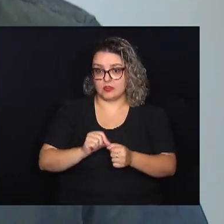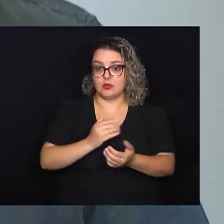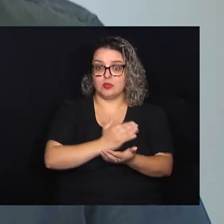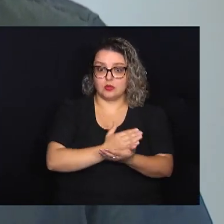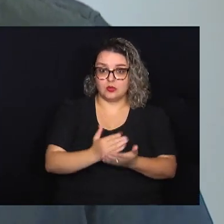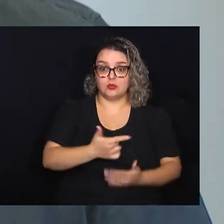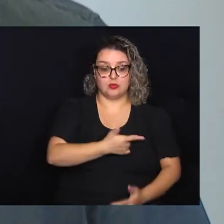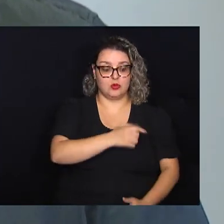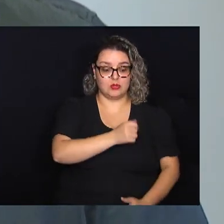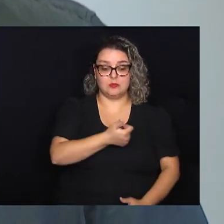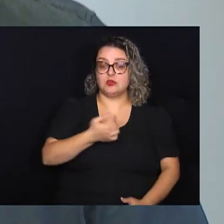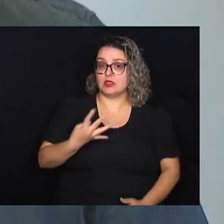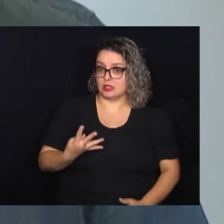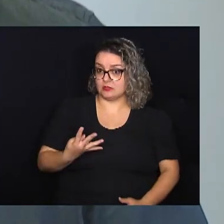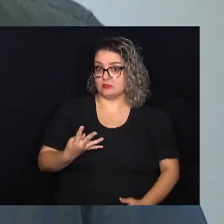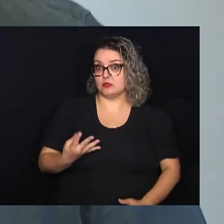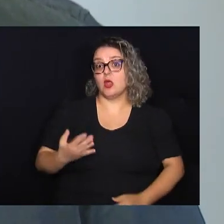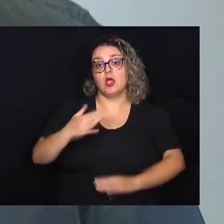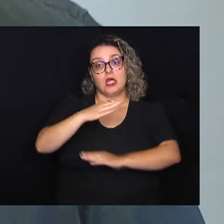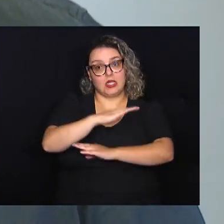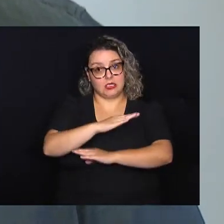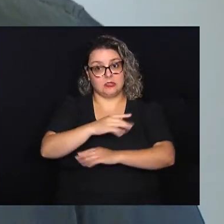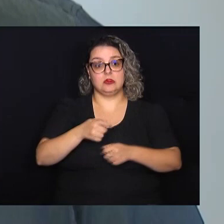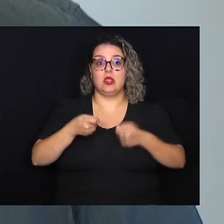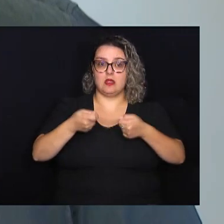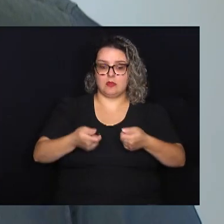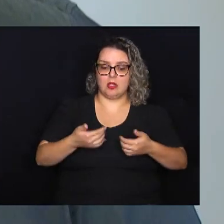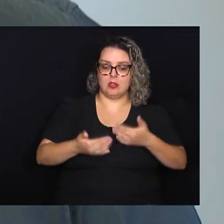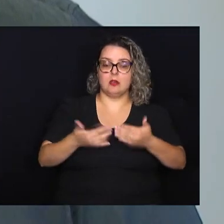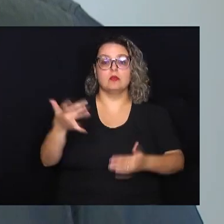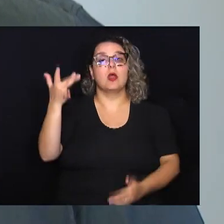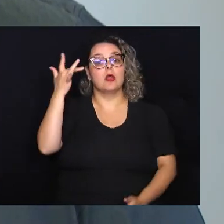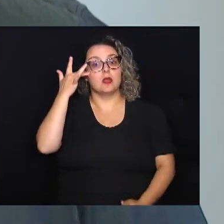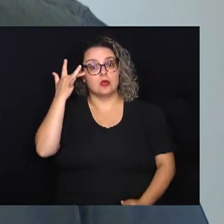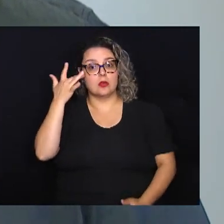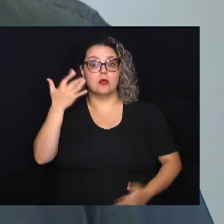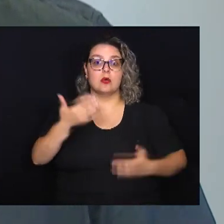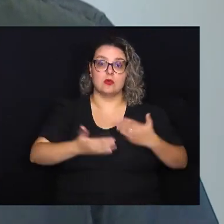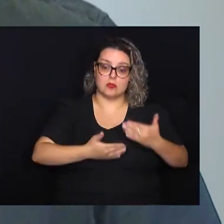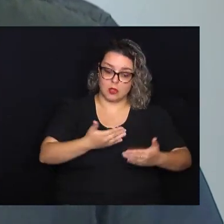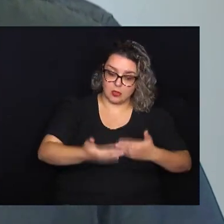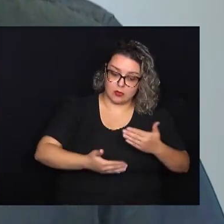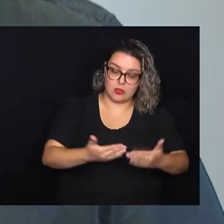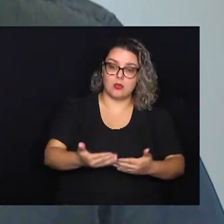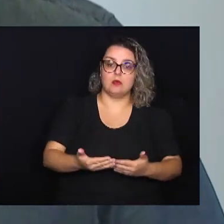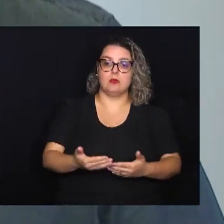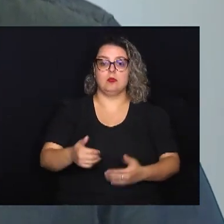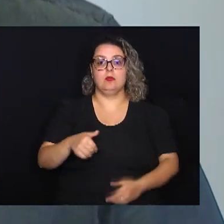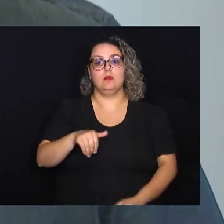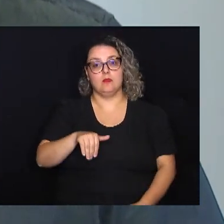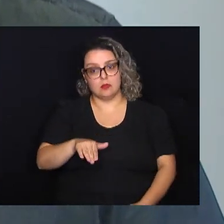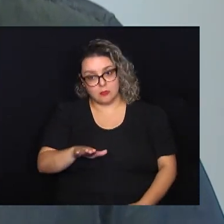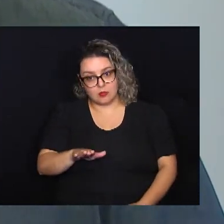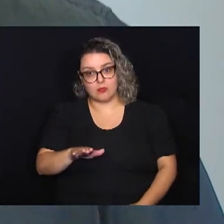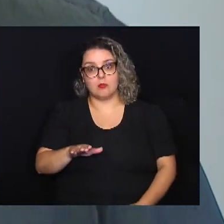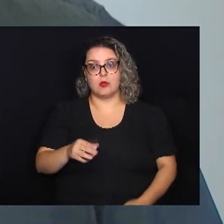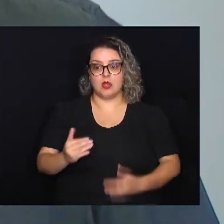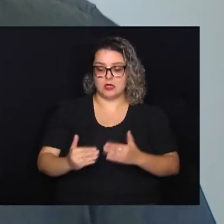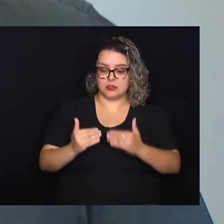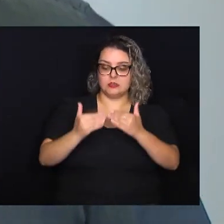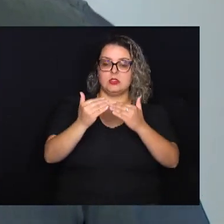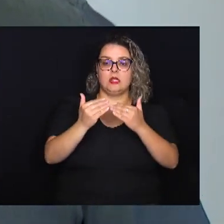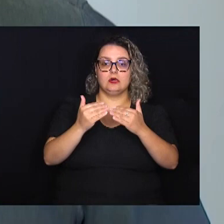de 2014 então a casa ela veio se consolidando amadurecendo seus processos foram sendo cada vez mais formulados